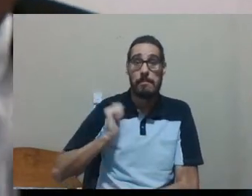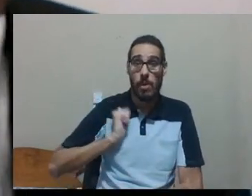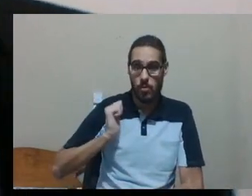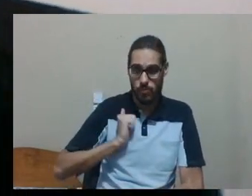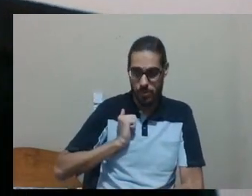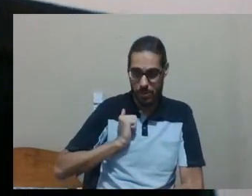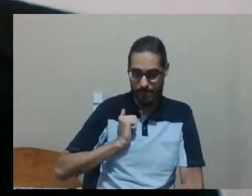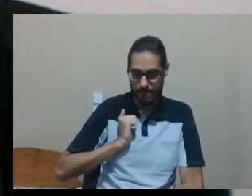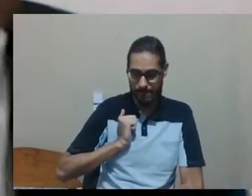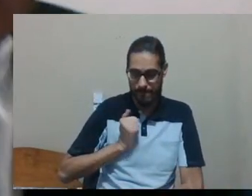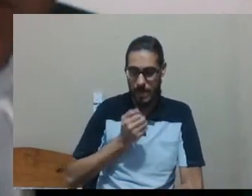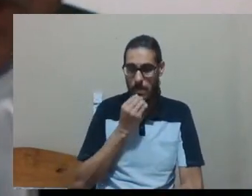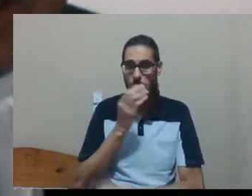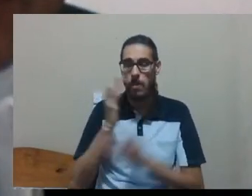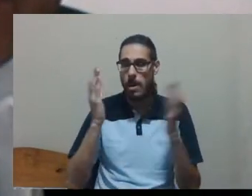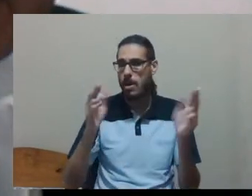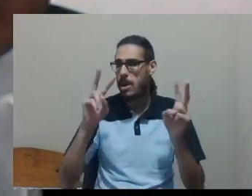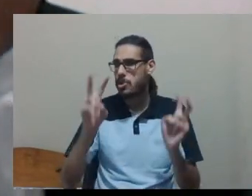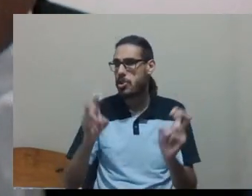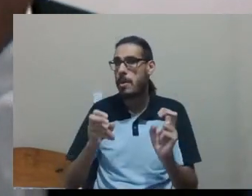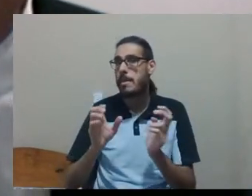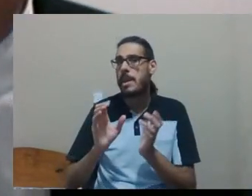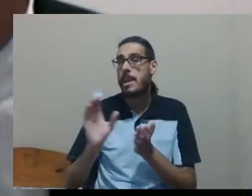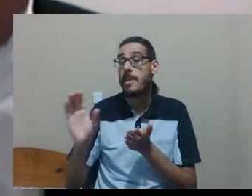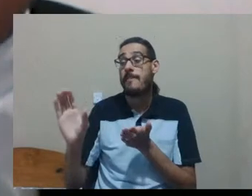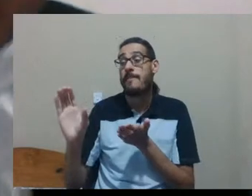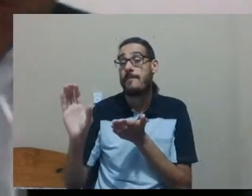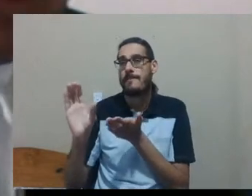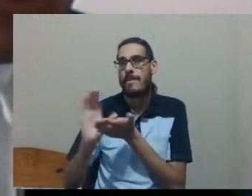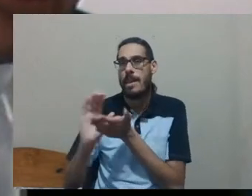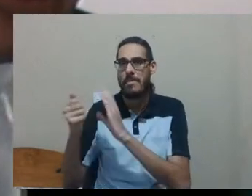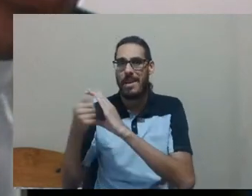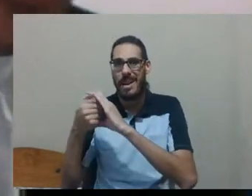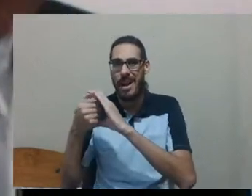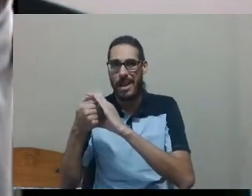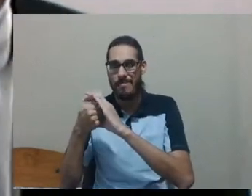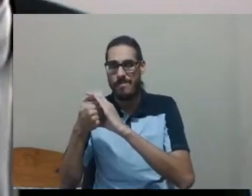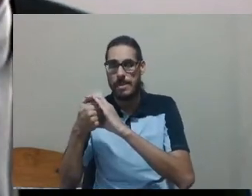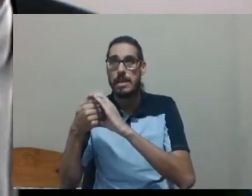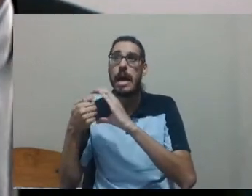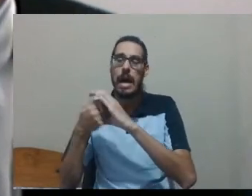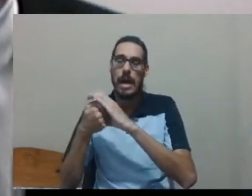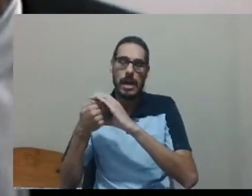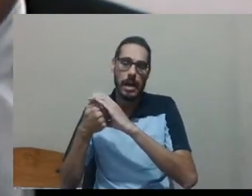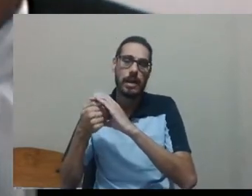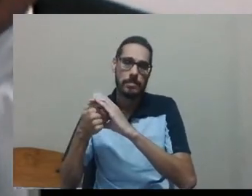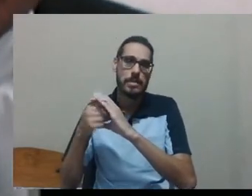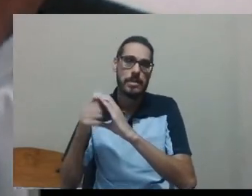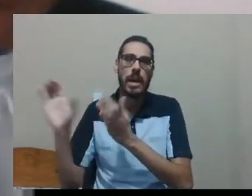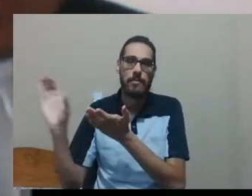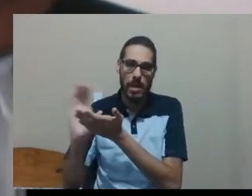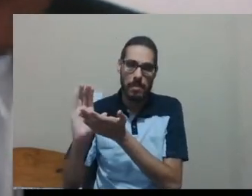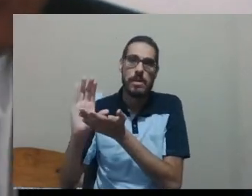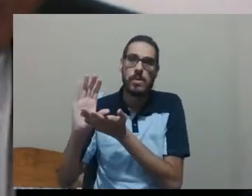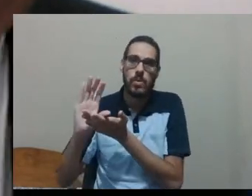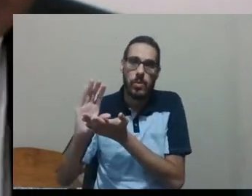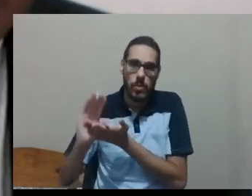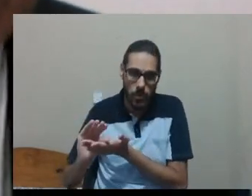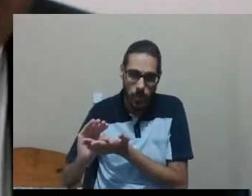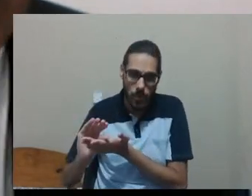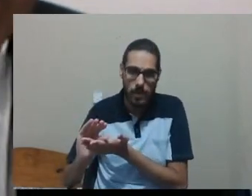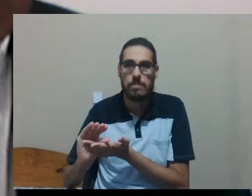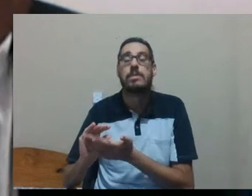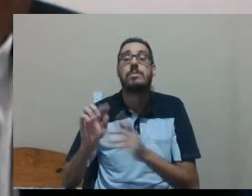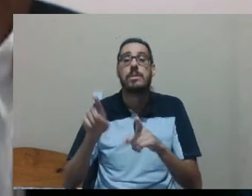das verbas para a CAPES. A CAPES tem tido, sim, a diminuição de verbas, e a Andifes já